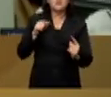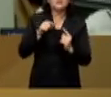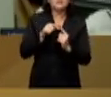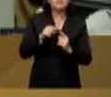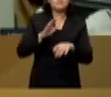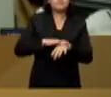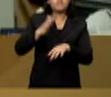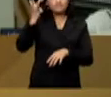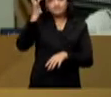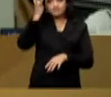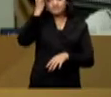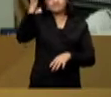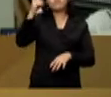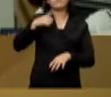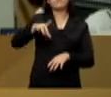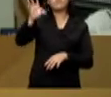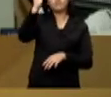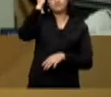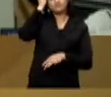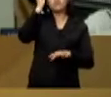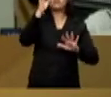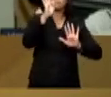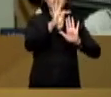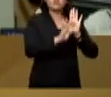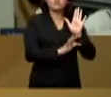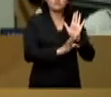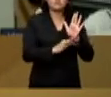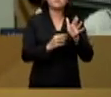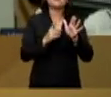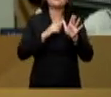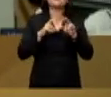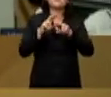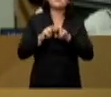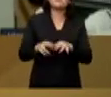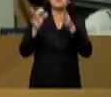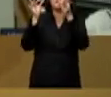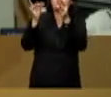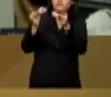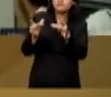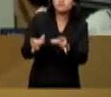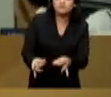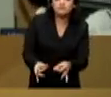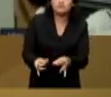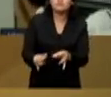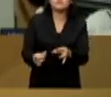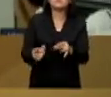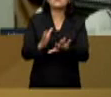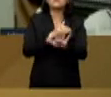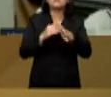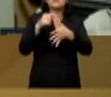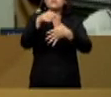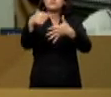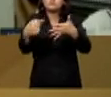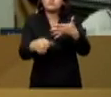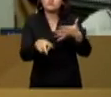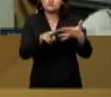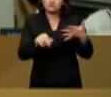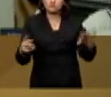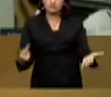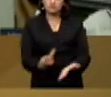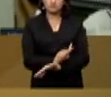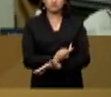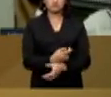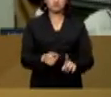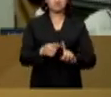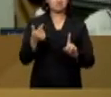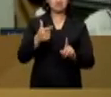emprego da disciplina ali contida a partir dos esclarecimentos de seu âmbito de aplicação. A cláusula, portanto, nada acrescenta